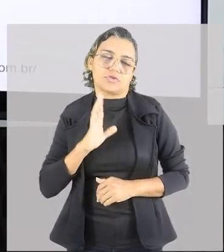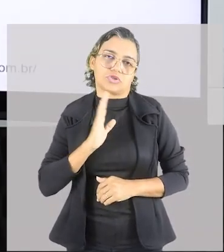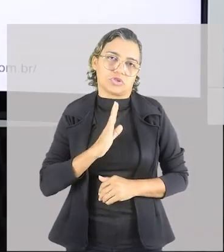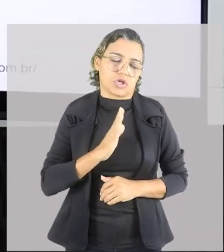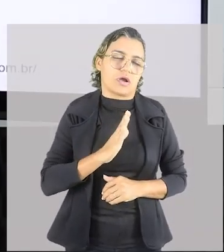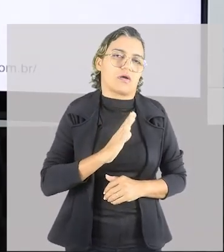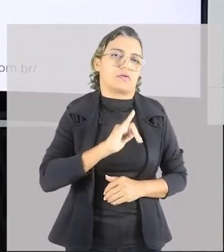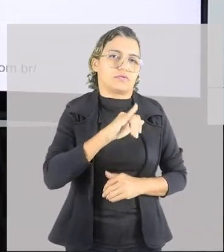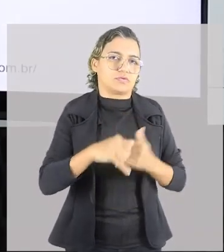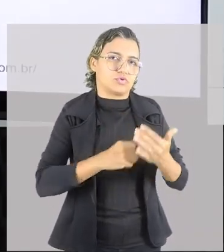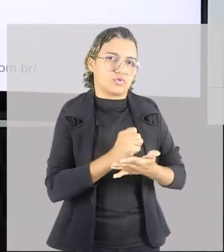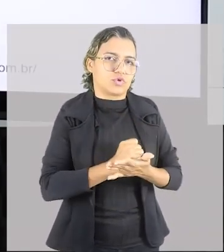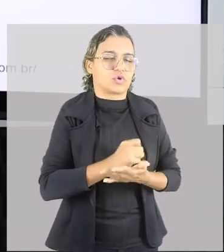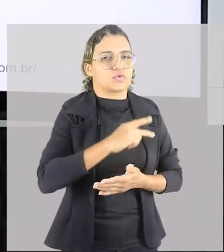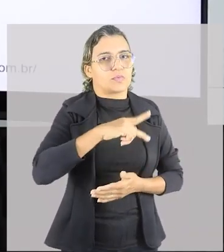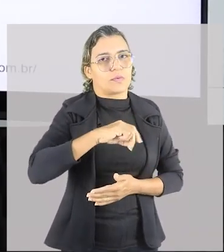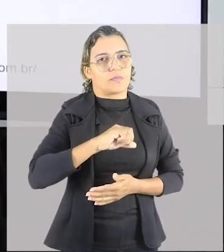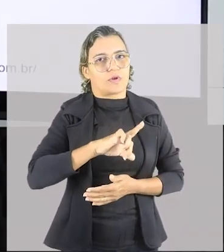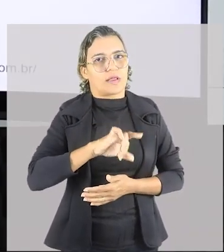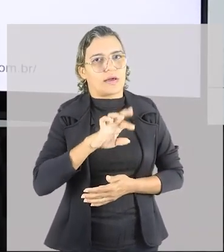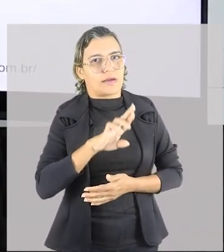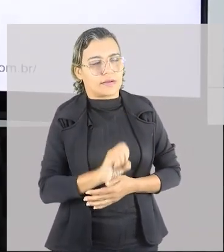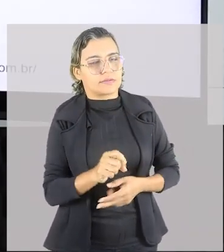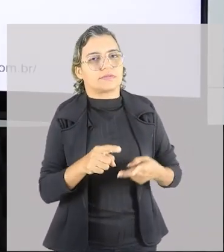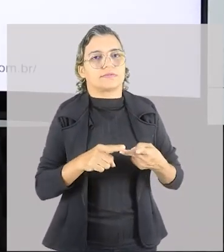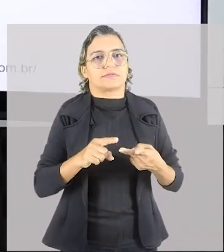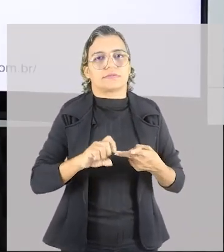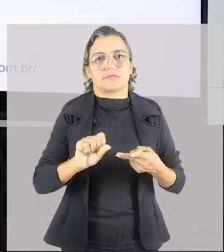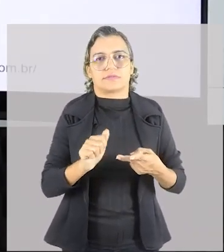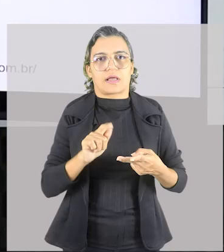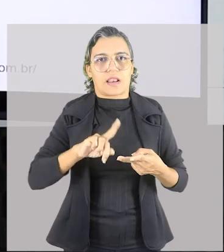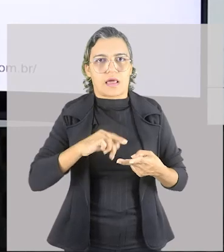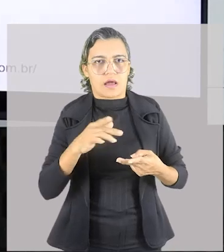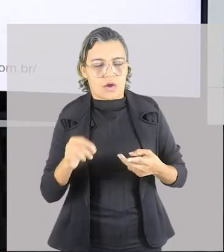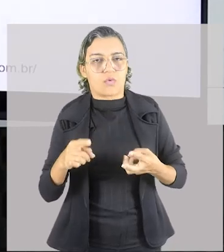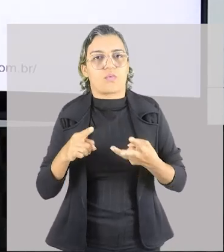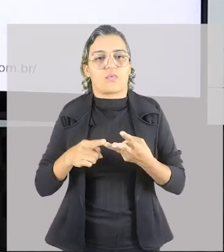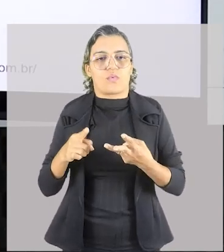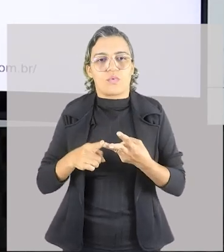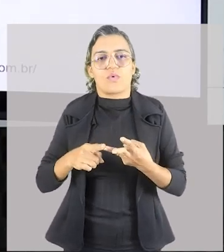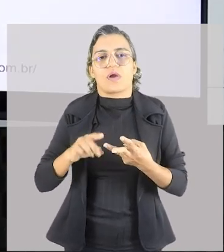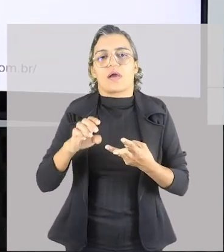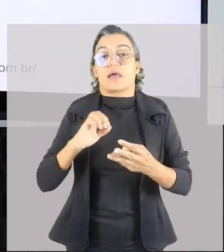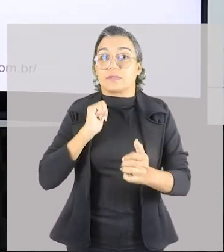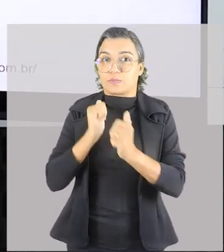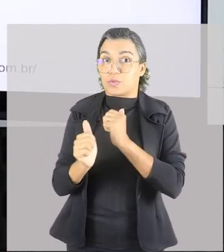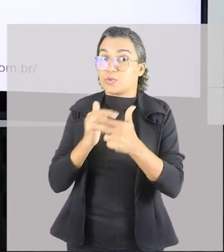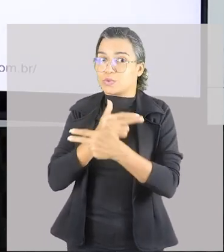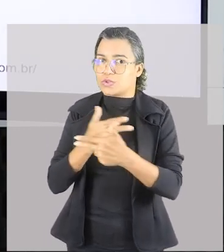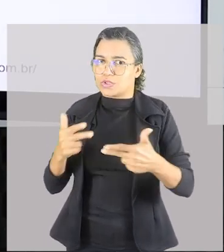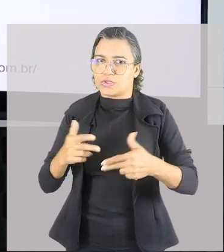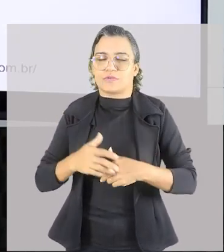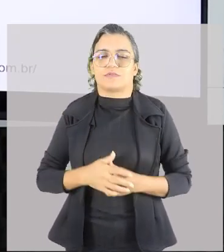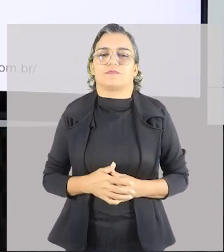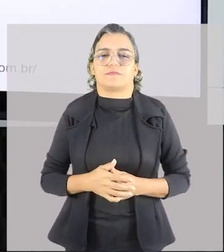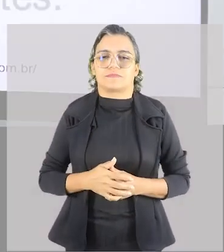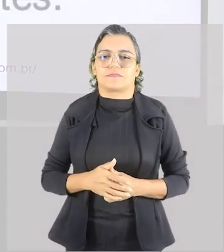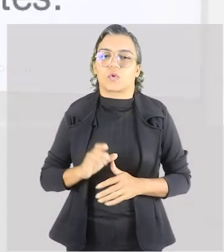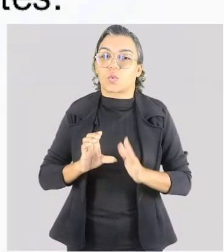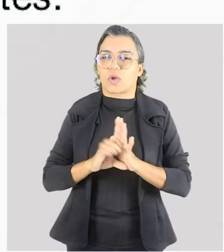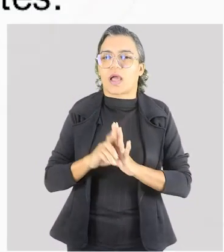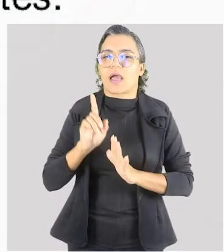populares, jogos de salão e, por último e não menos importante, os jogos esportivos. E o